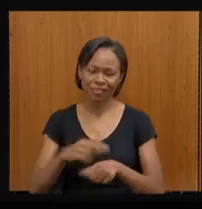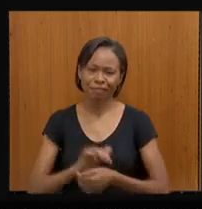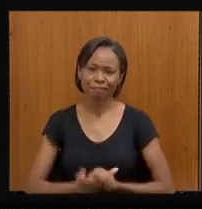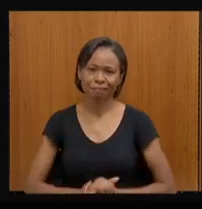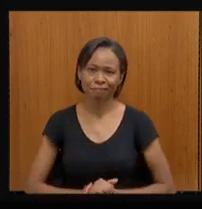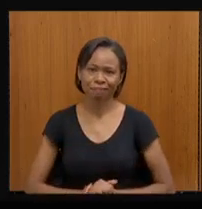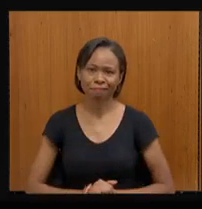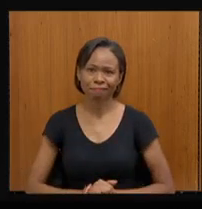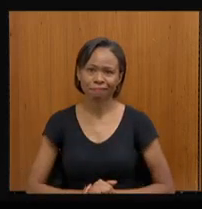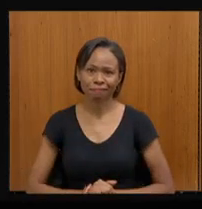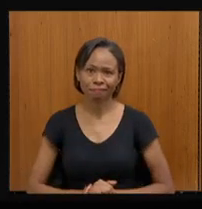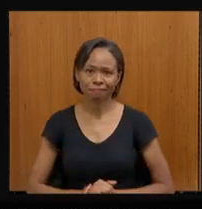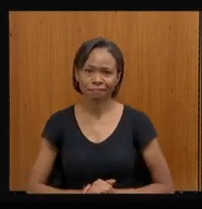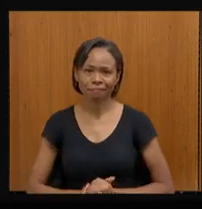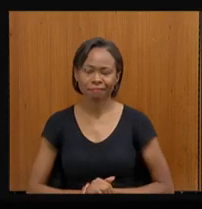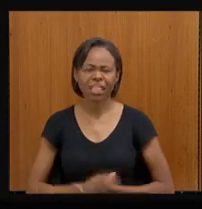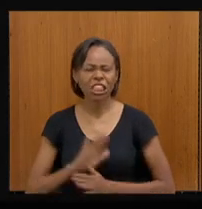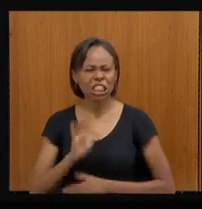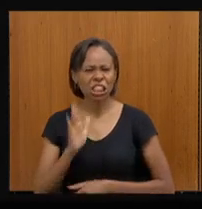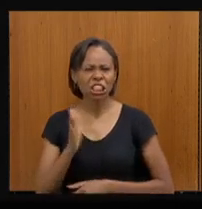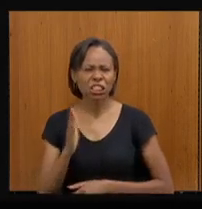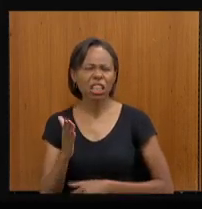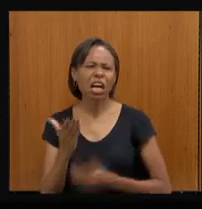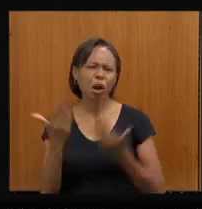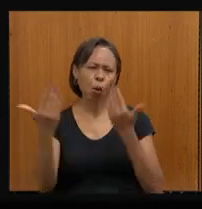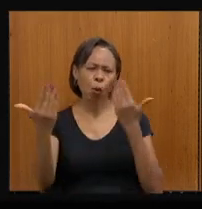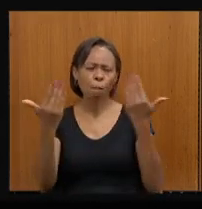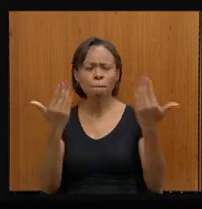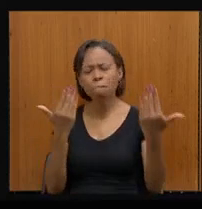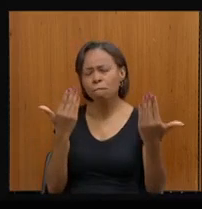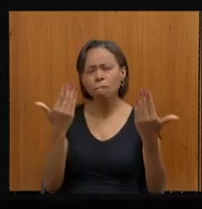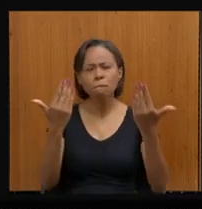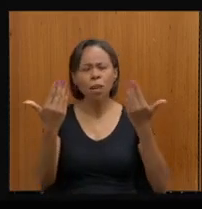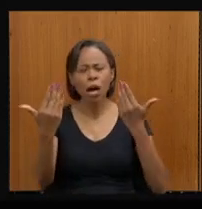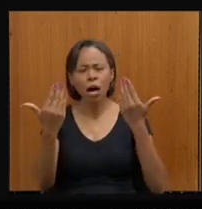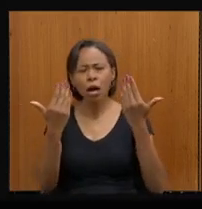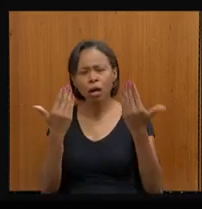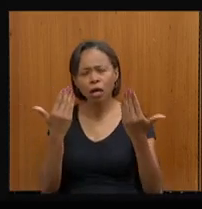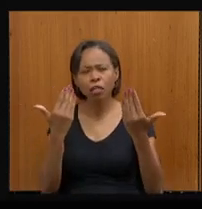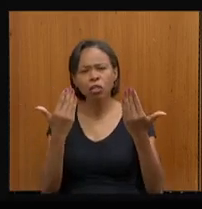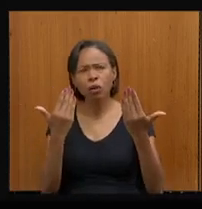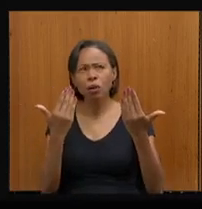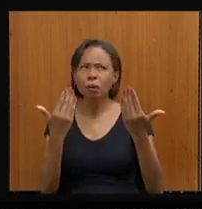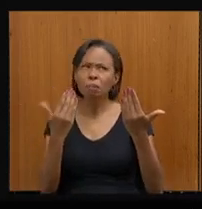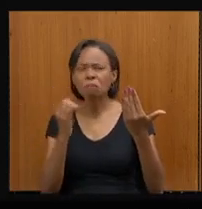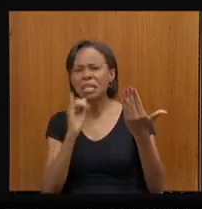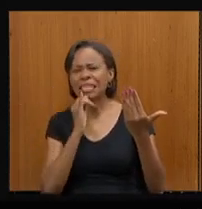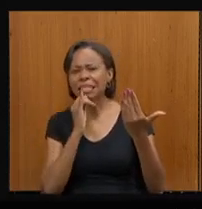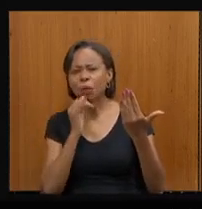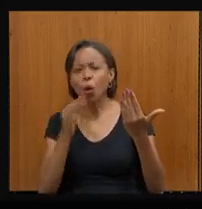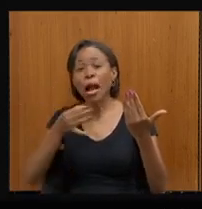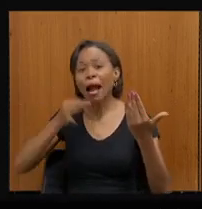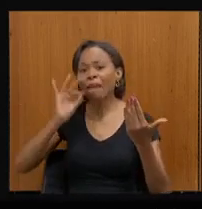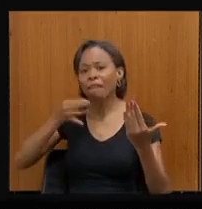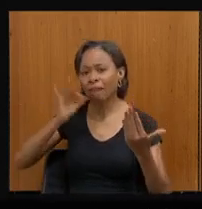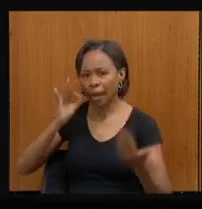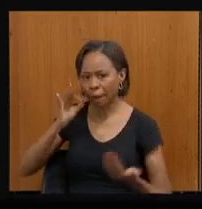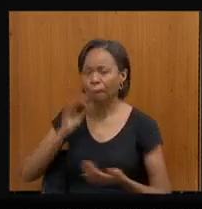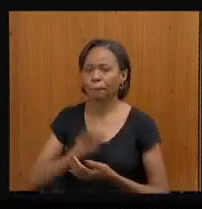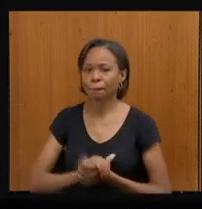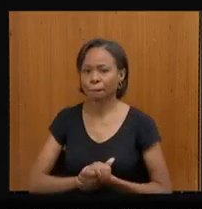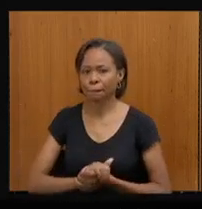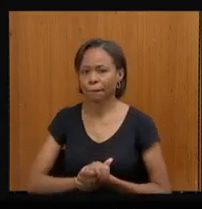eu já comprei isso um pouco talvez é um quando a gente compara isso um pouco com a situação do café quando a gente